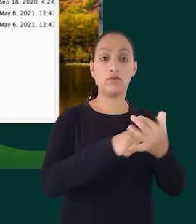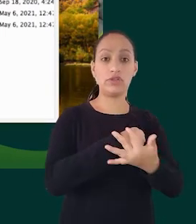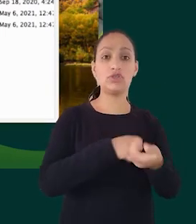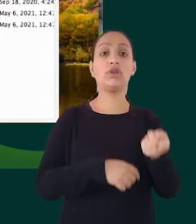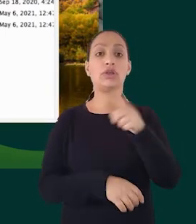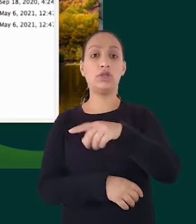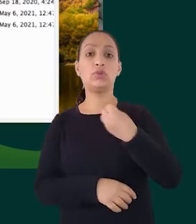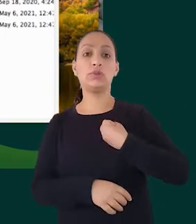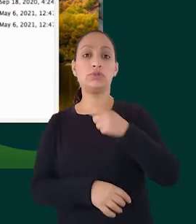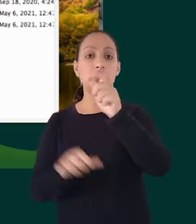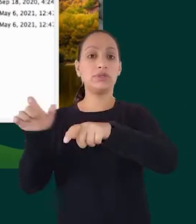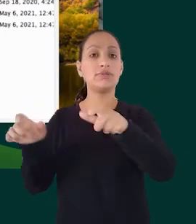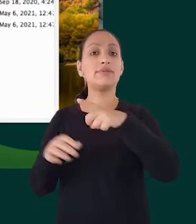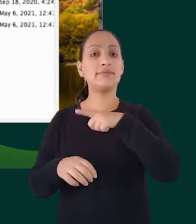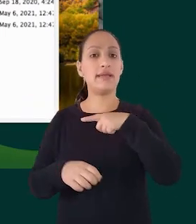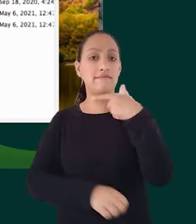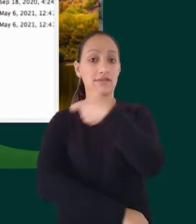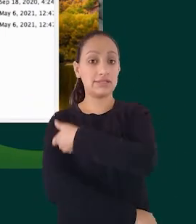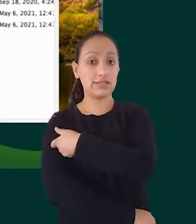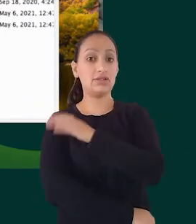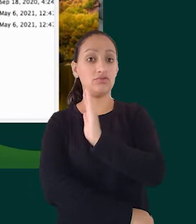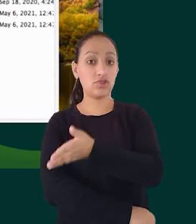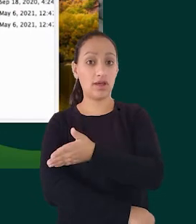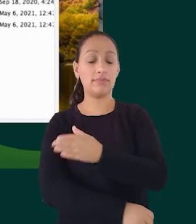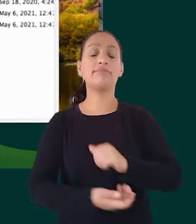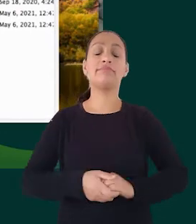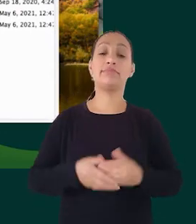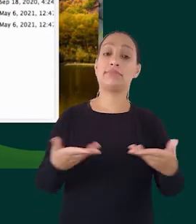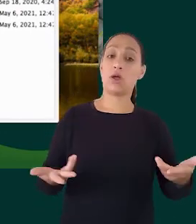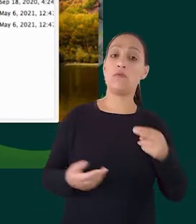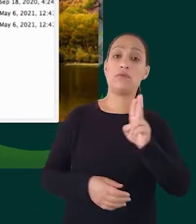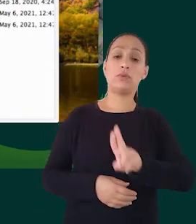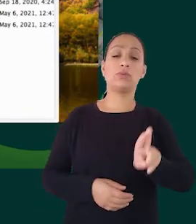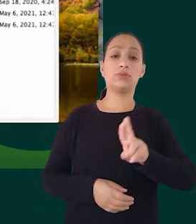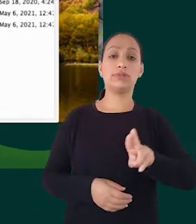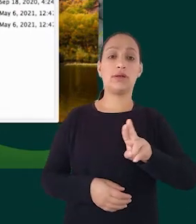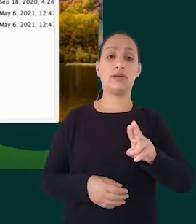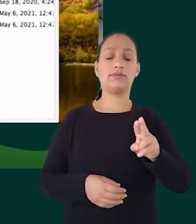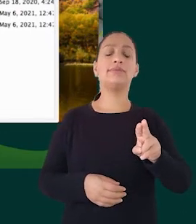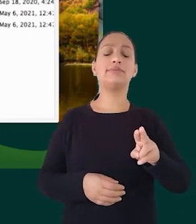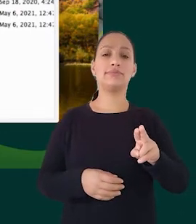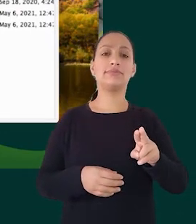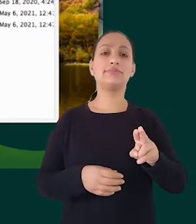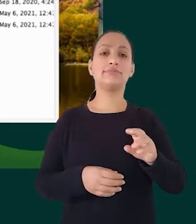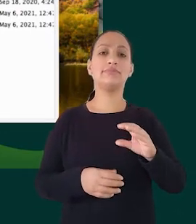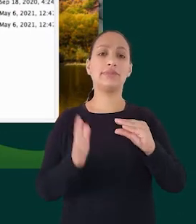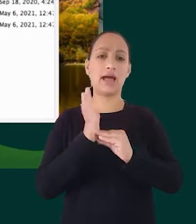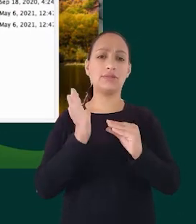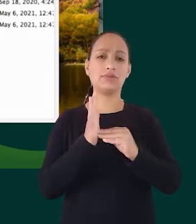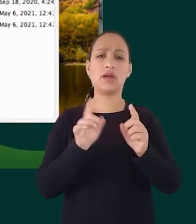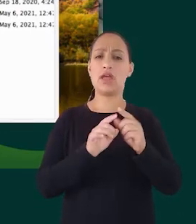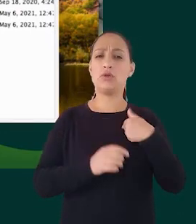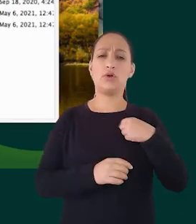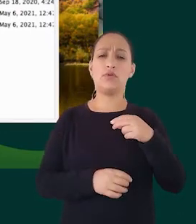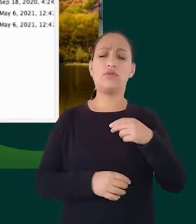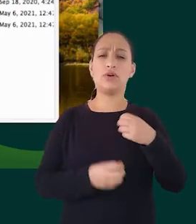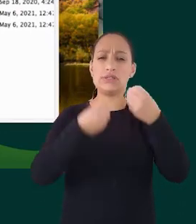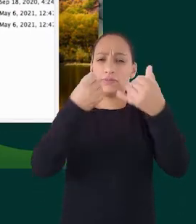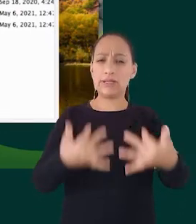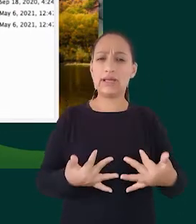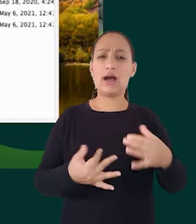os dados. Eu não vou explicar o código com muito detalhe, tá? Mas eu vou tentar dar a ideia aqui para vocês. Eu estou usando os